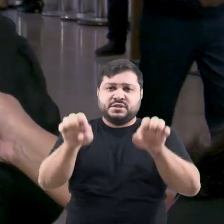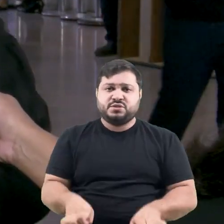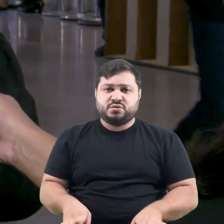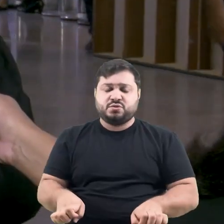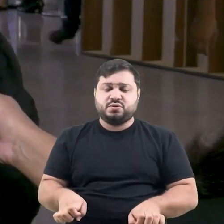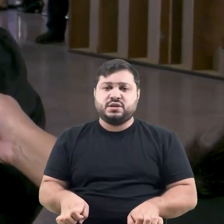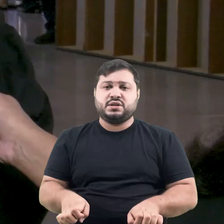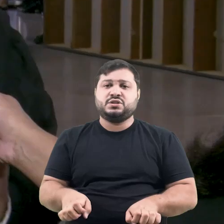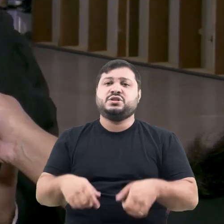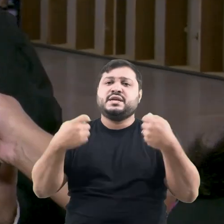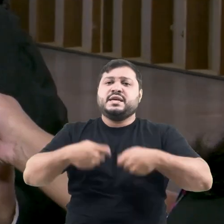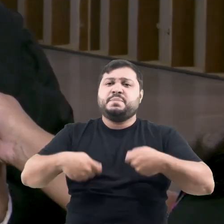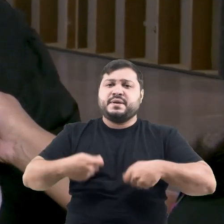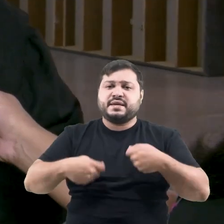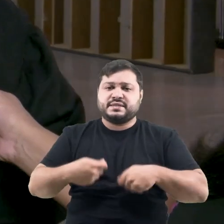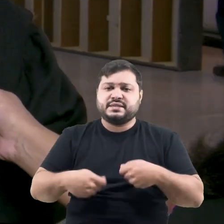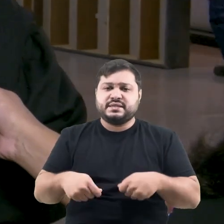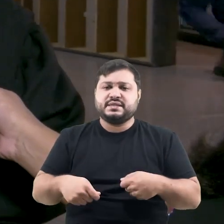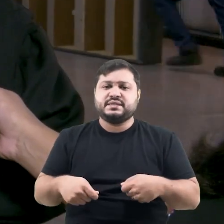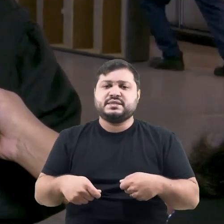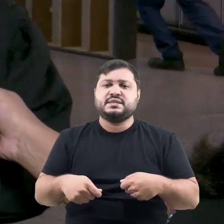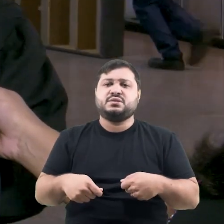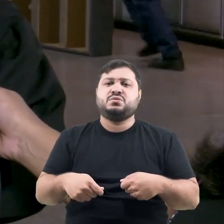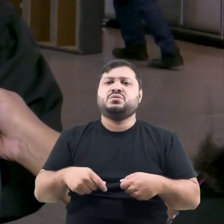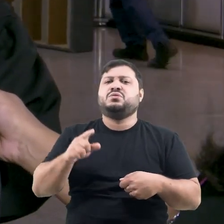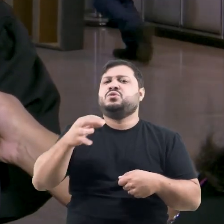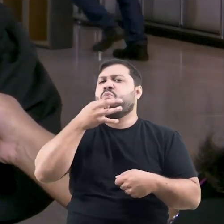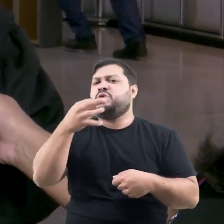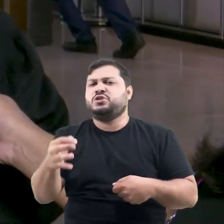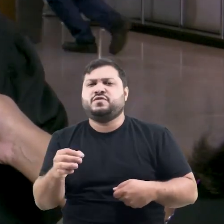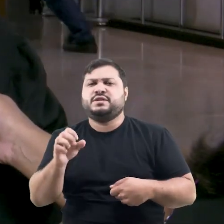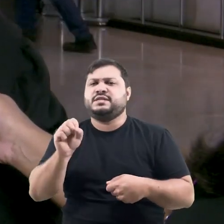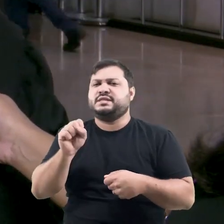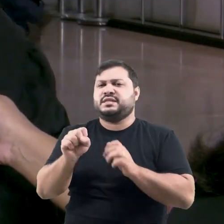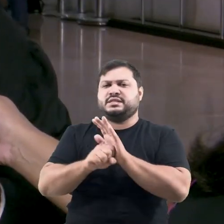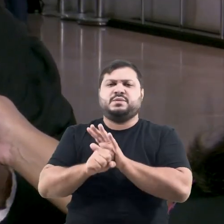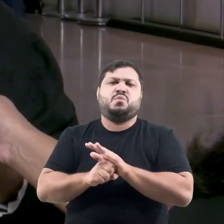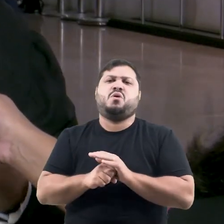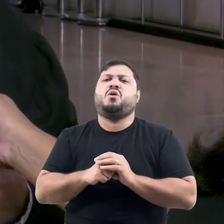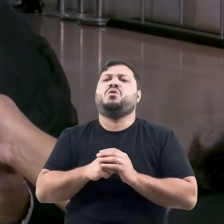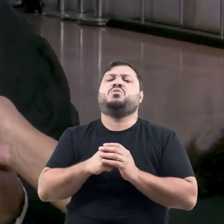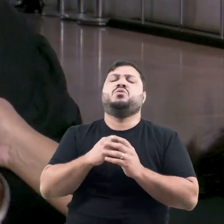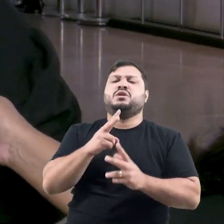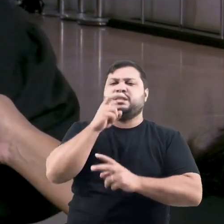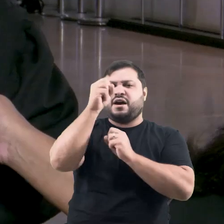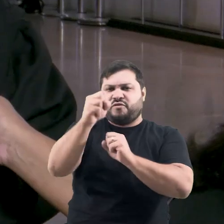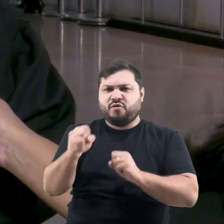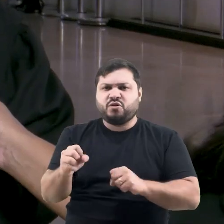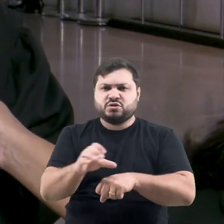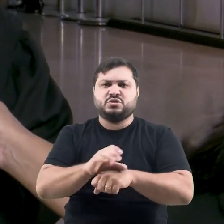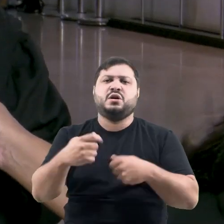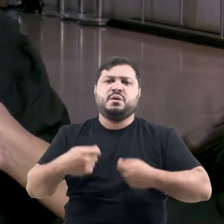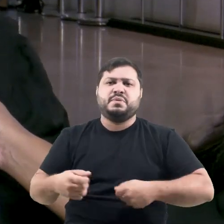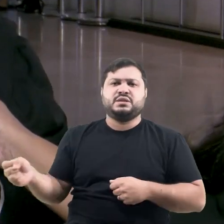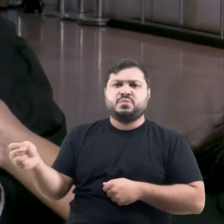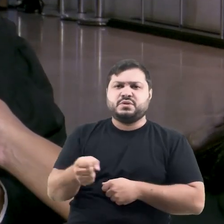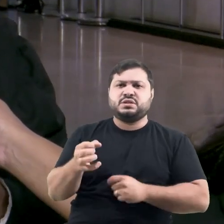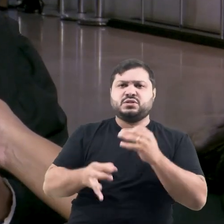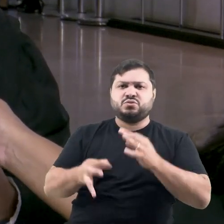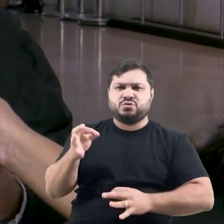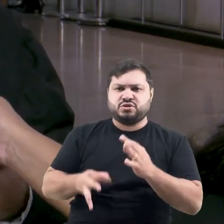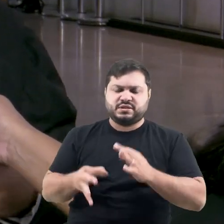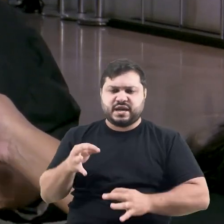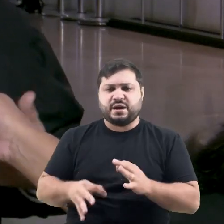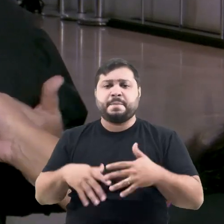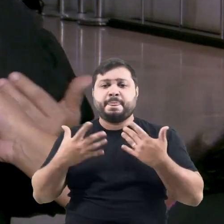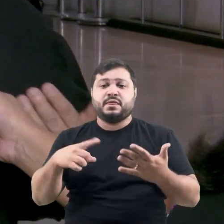estruturantes e elas precisam, seja do ponto de vista simbólico, seja do ponto de vista da força institucional, da presença do